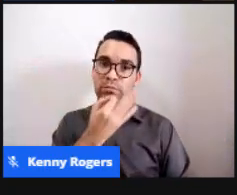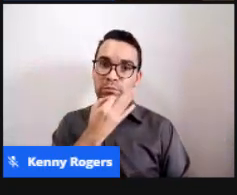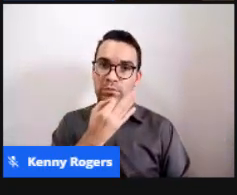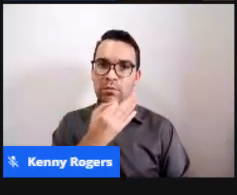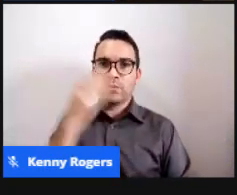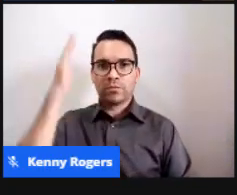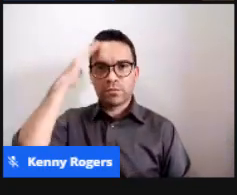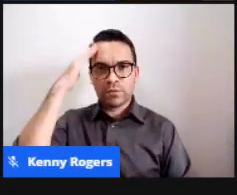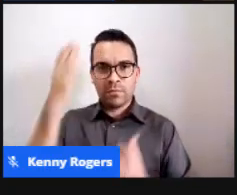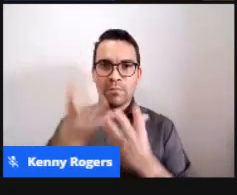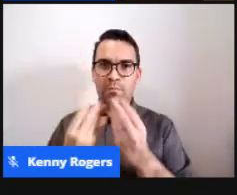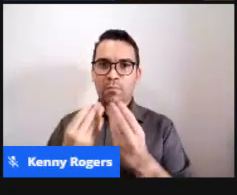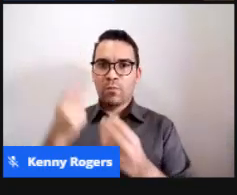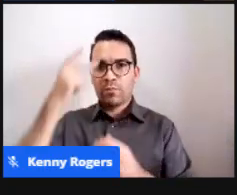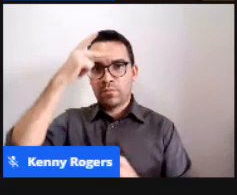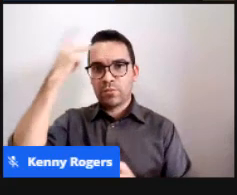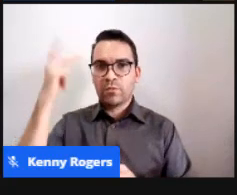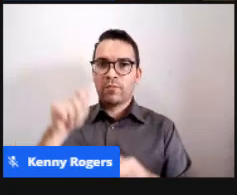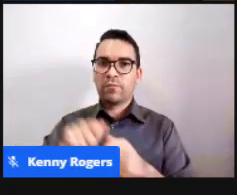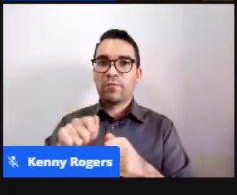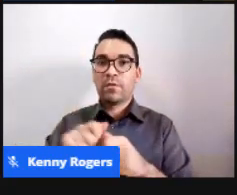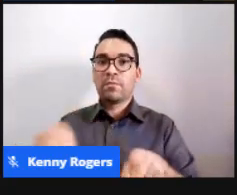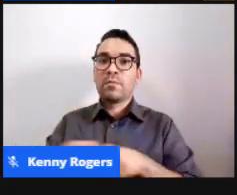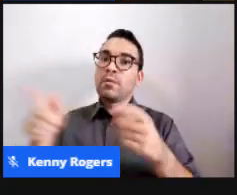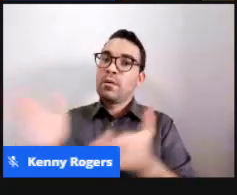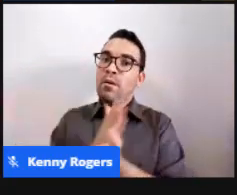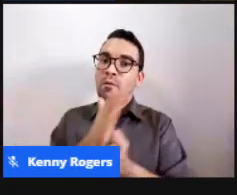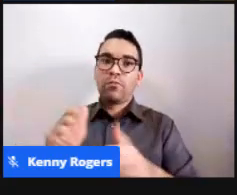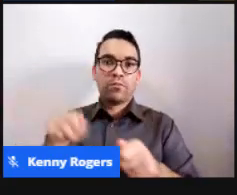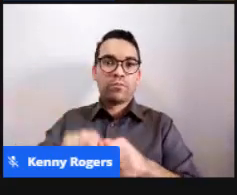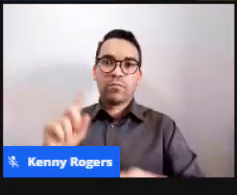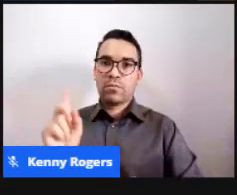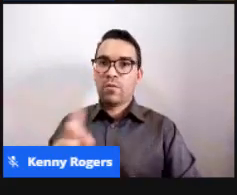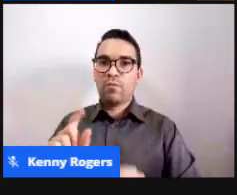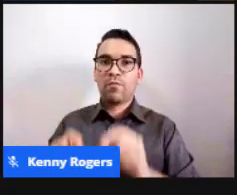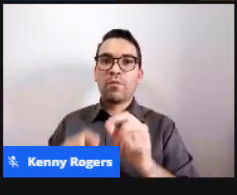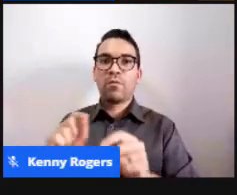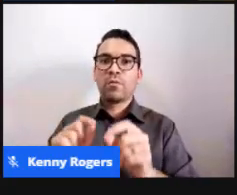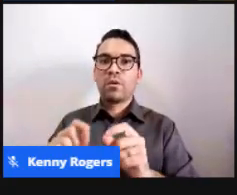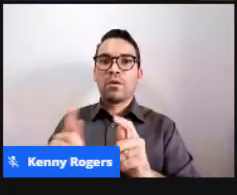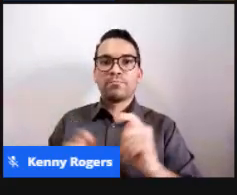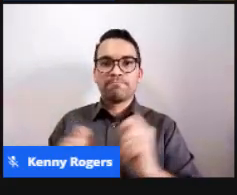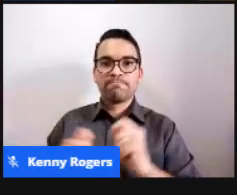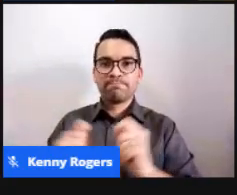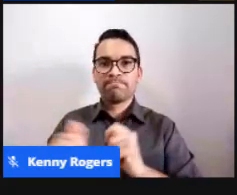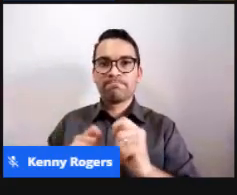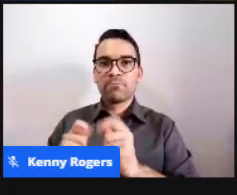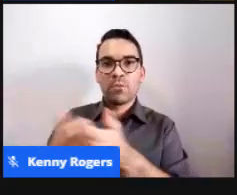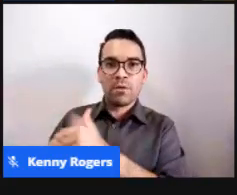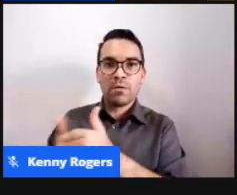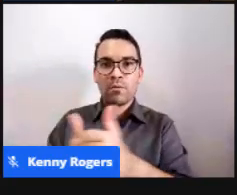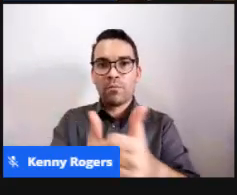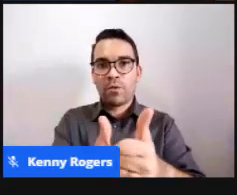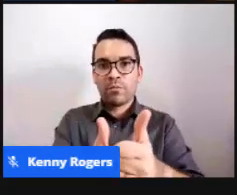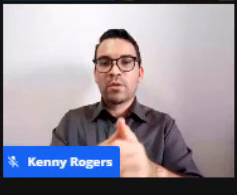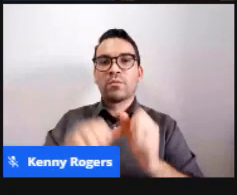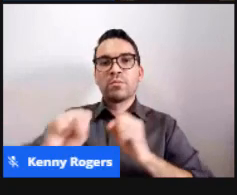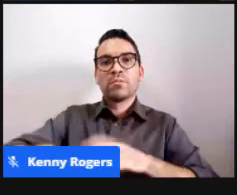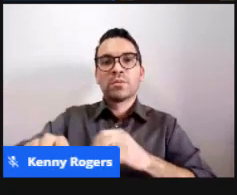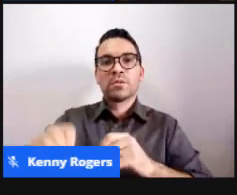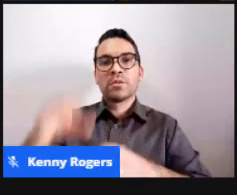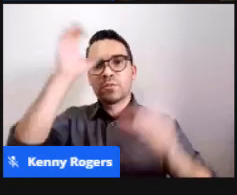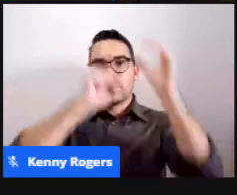fizeram, mas algumas pessoas deixaram de fazer o controle desse acompanhamento do processo ensino e aprendizagem. A